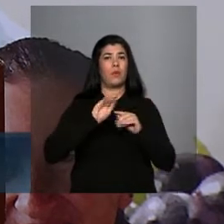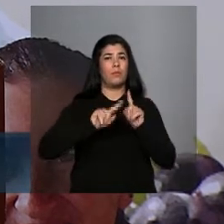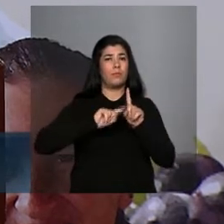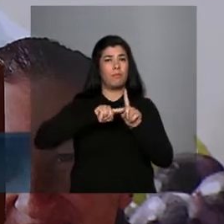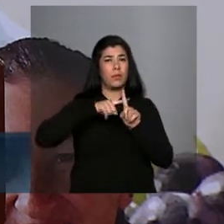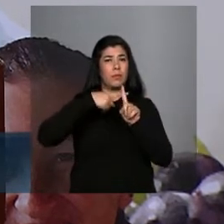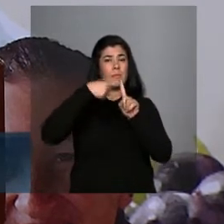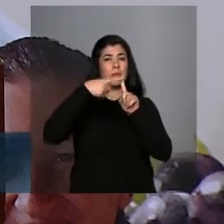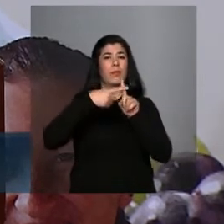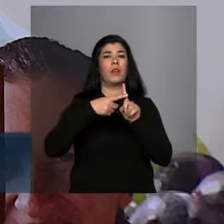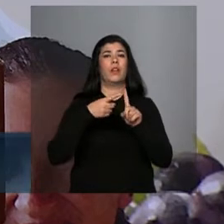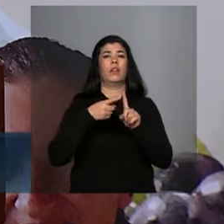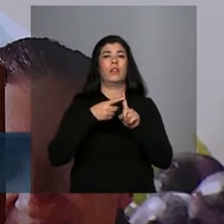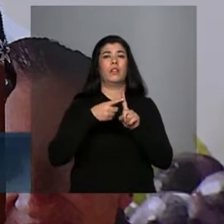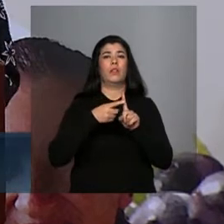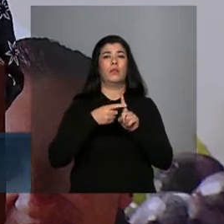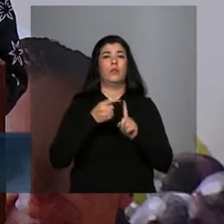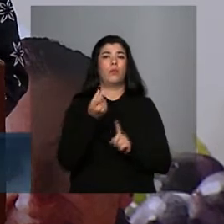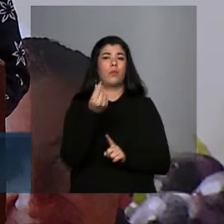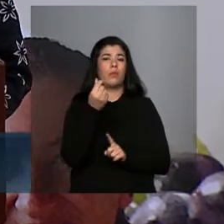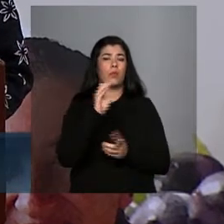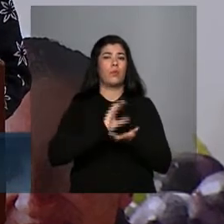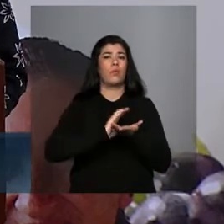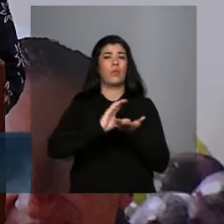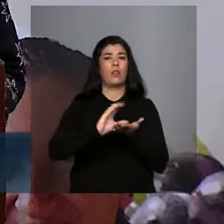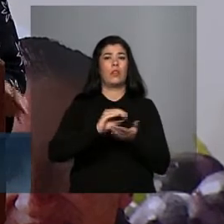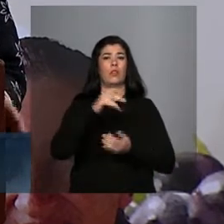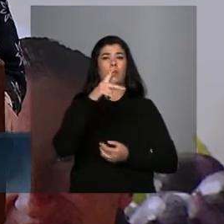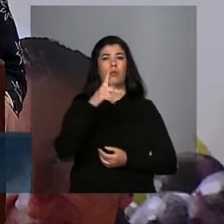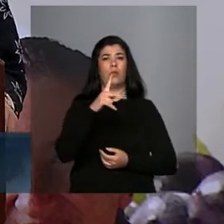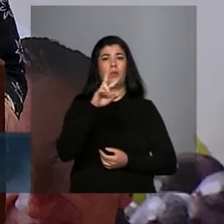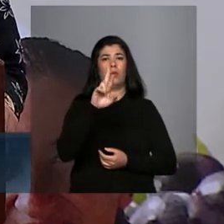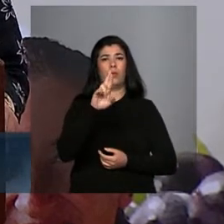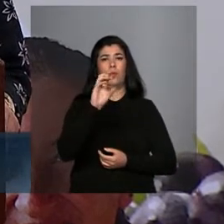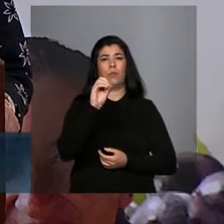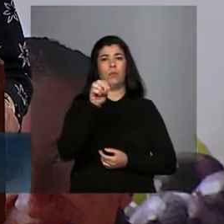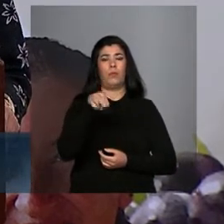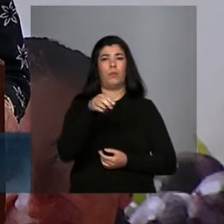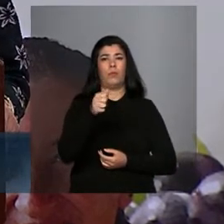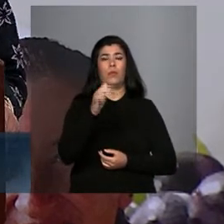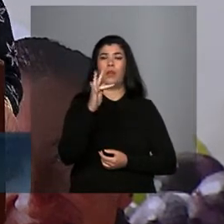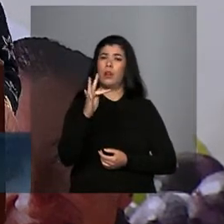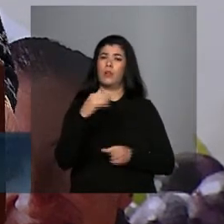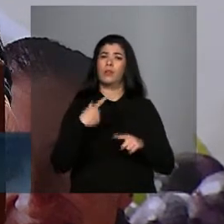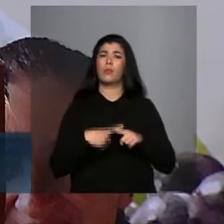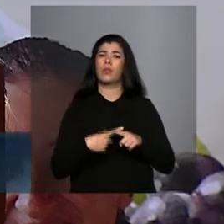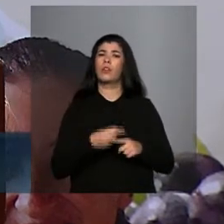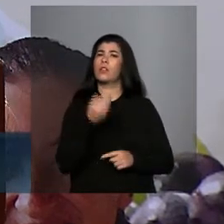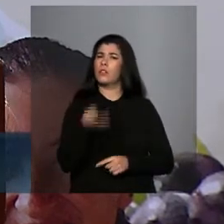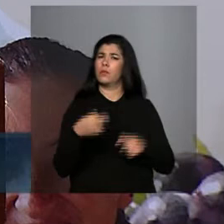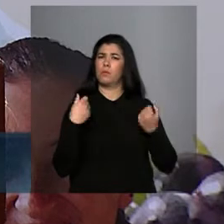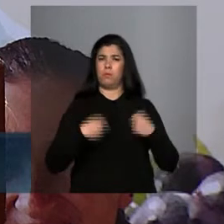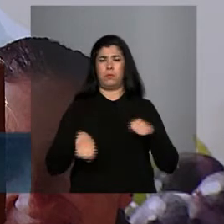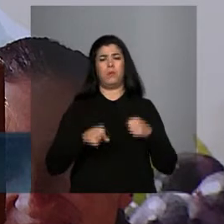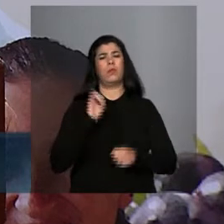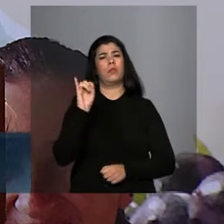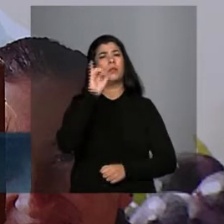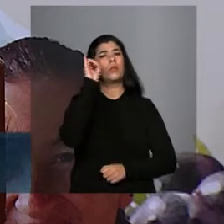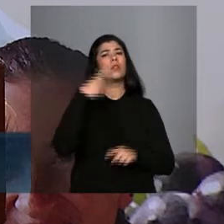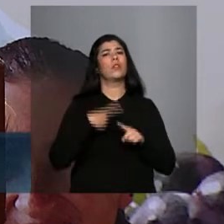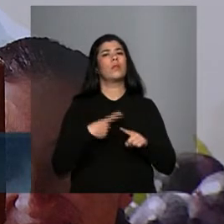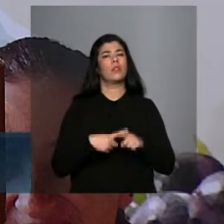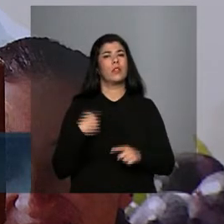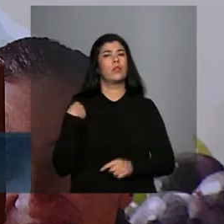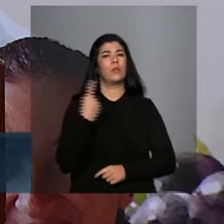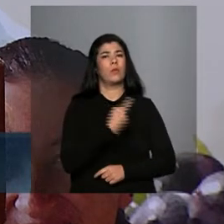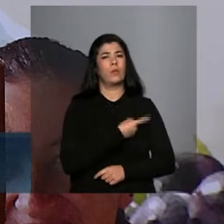PRONAF. E ampliamos a oferta de crédito do PRONAF porque isso era essencial para que a